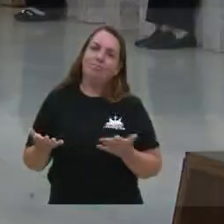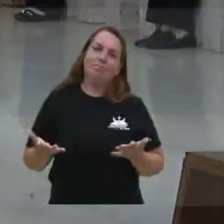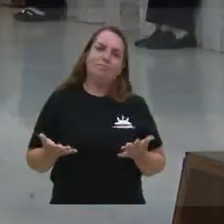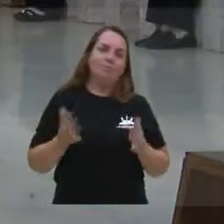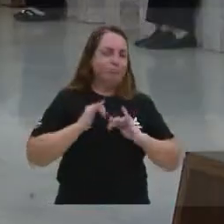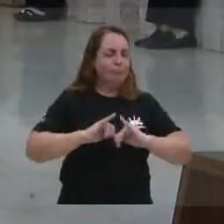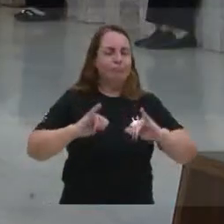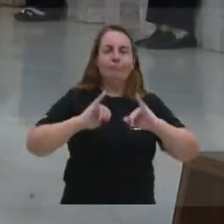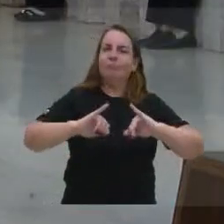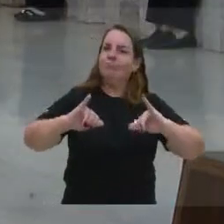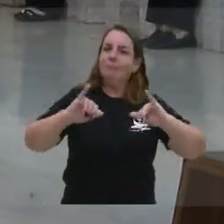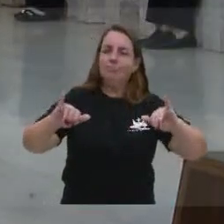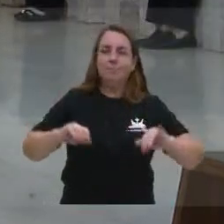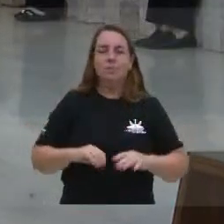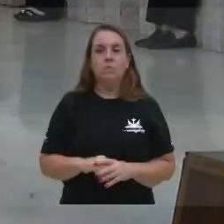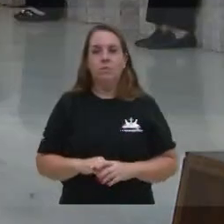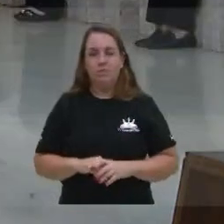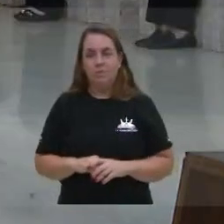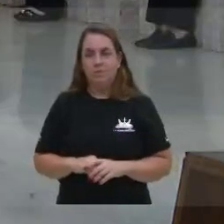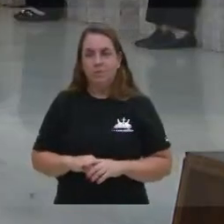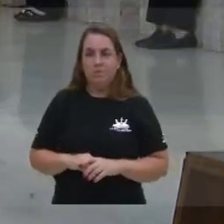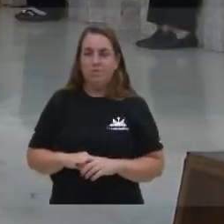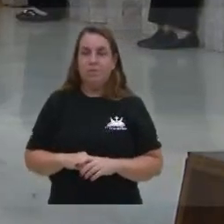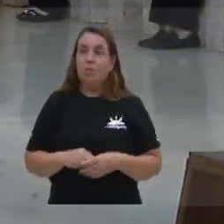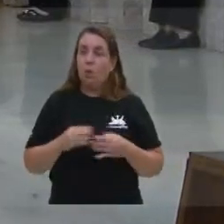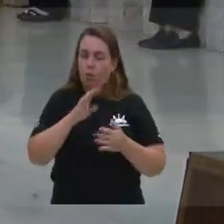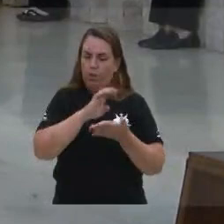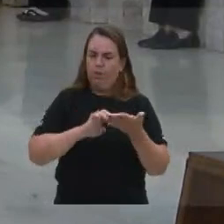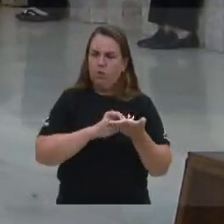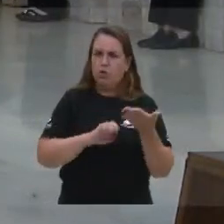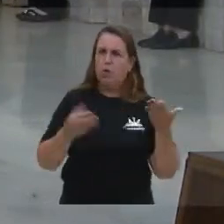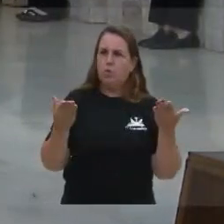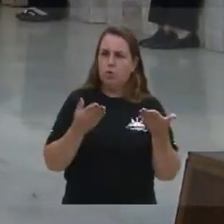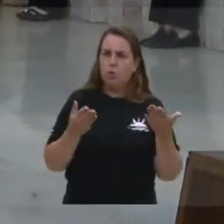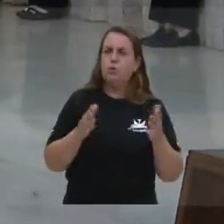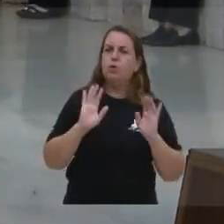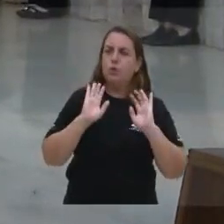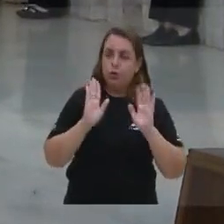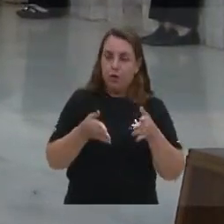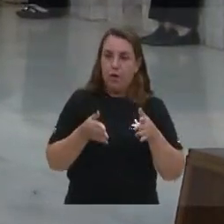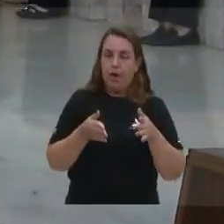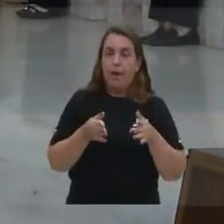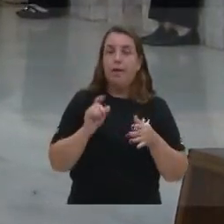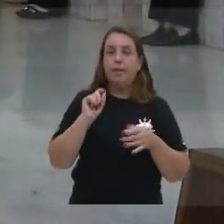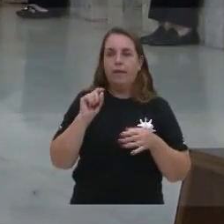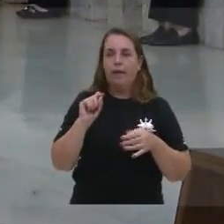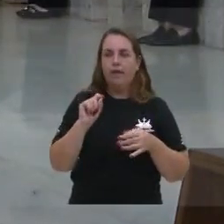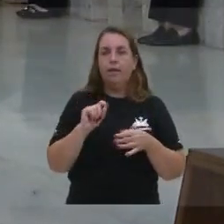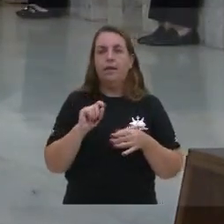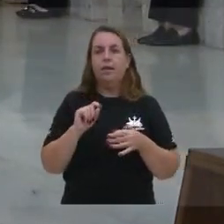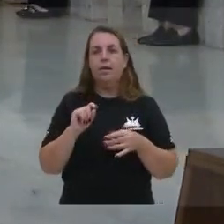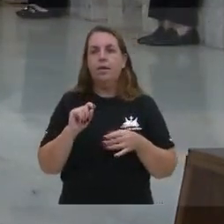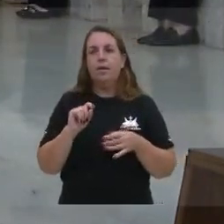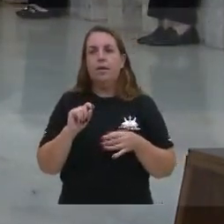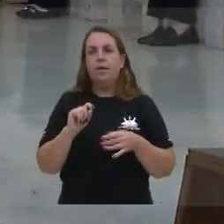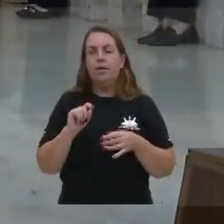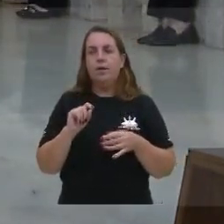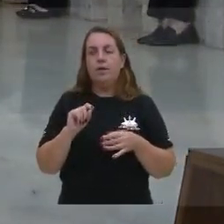Chama muita atenção que o evangelho de hoje é, já falei várias vezes, de quem?